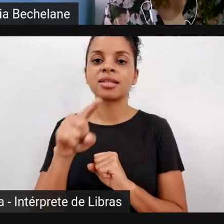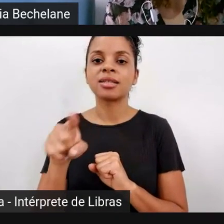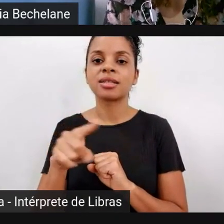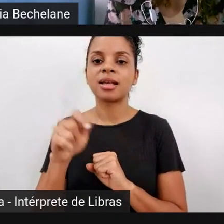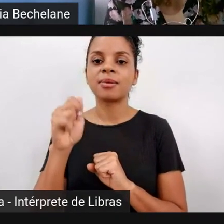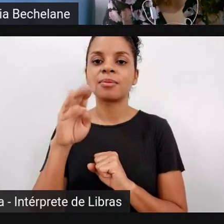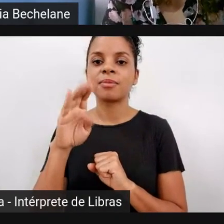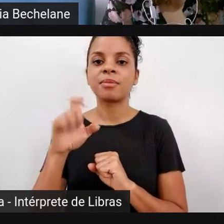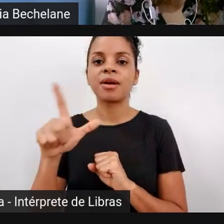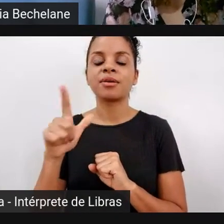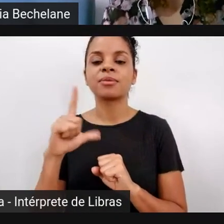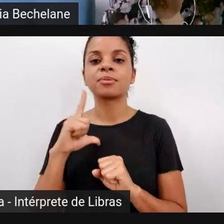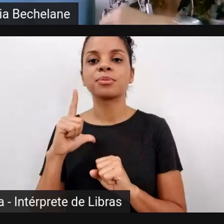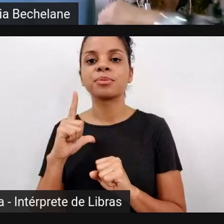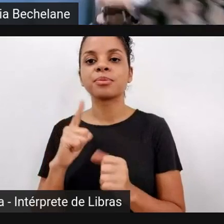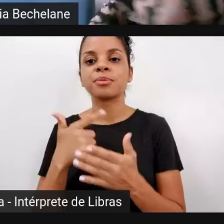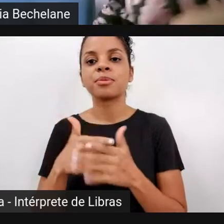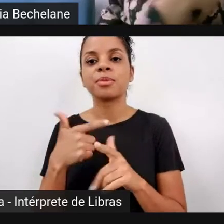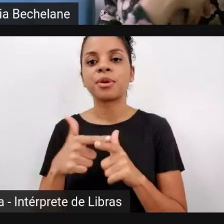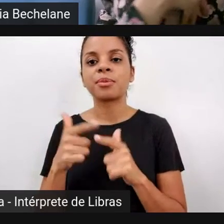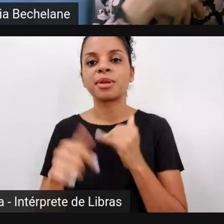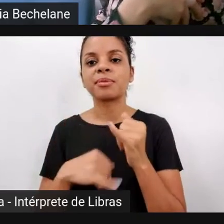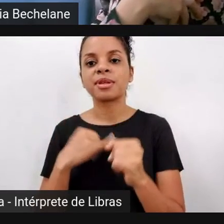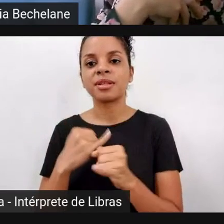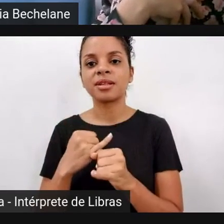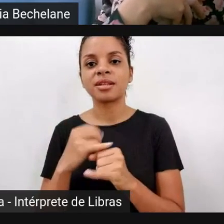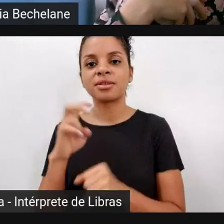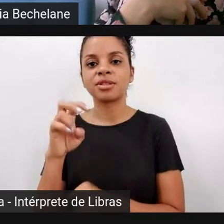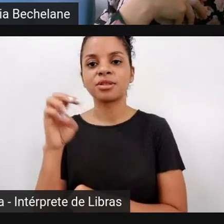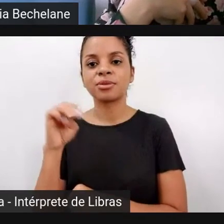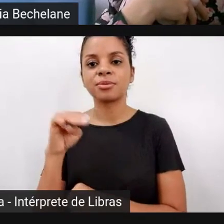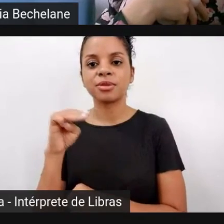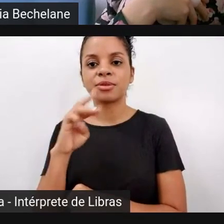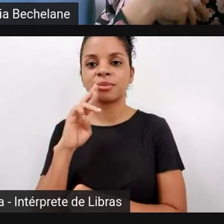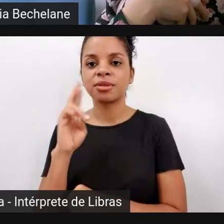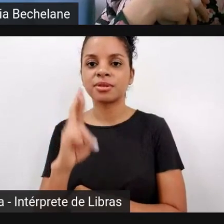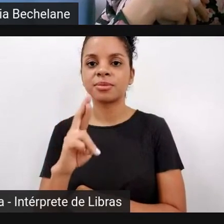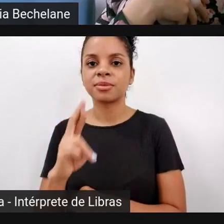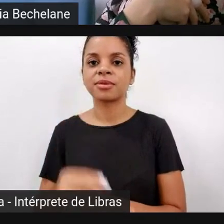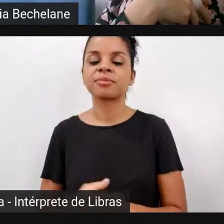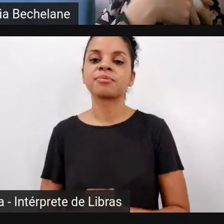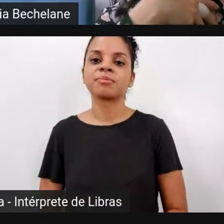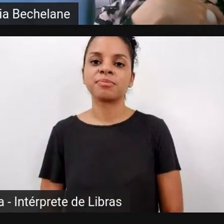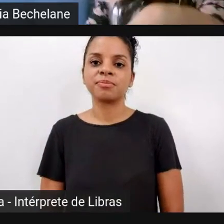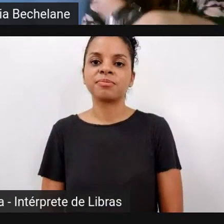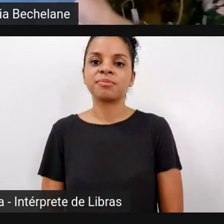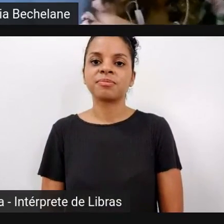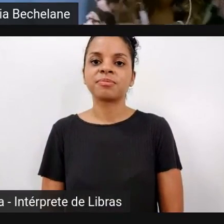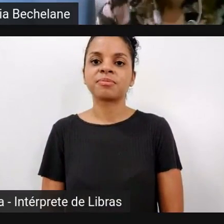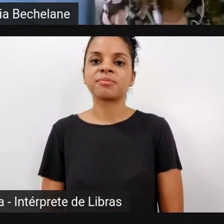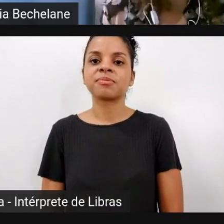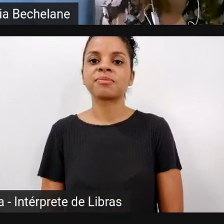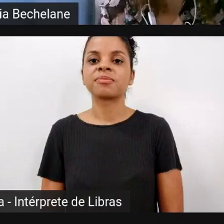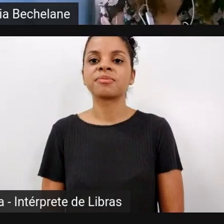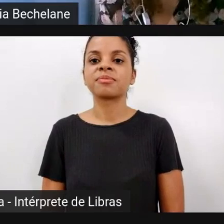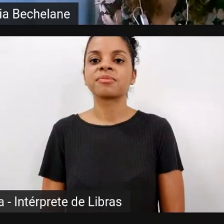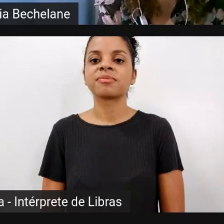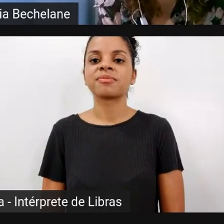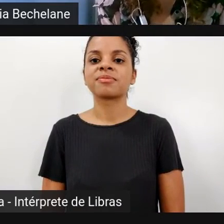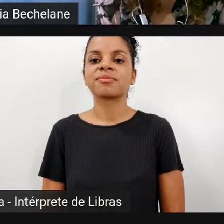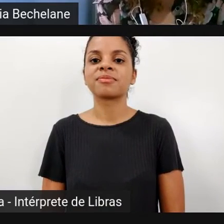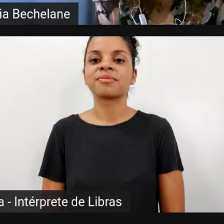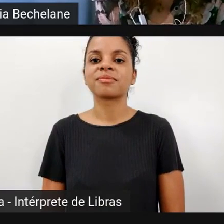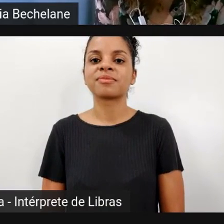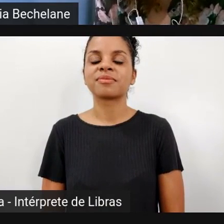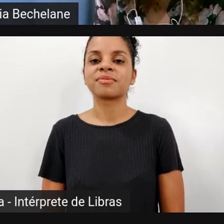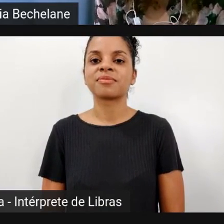minutinhos vocês conseguem fazer a pergunta e a resposta. Isabel, é uma pergunta assim, bem objetiva. Fui e voltei. Mesmo,